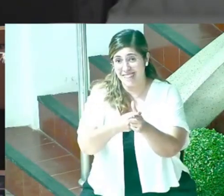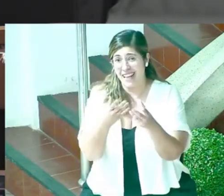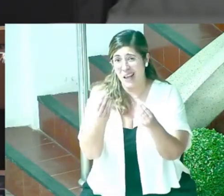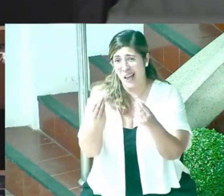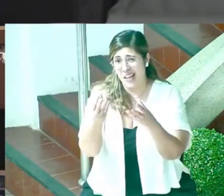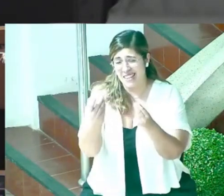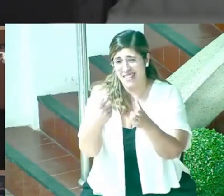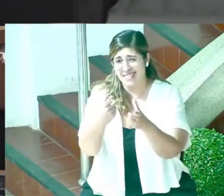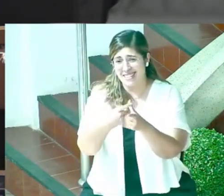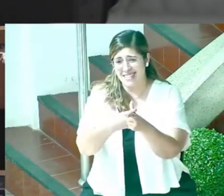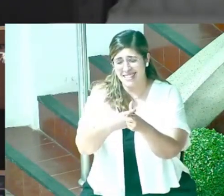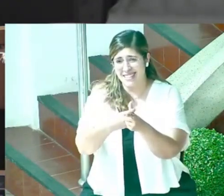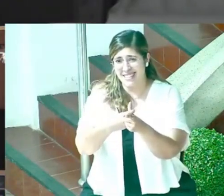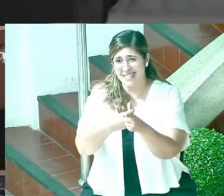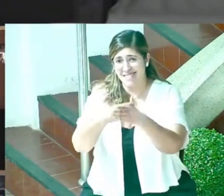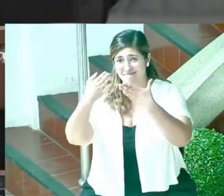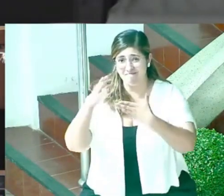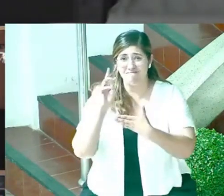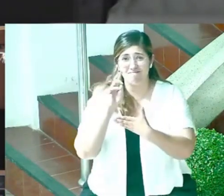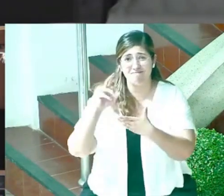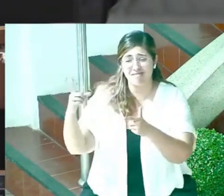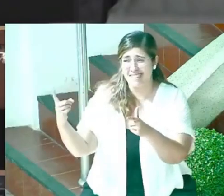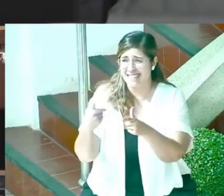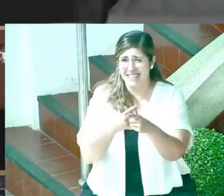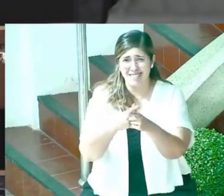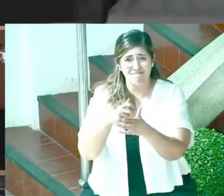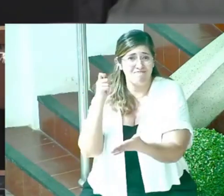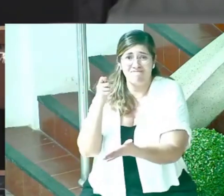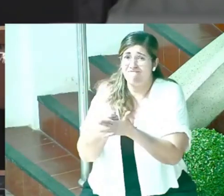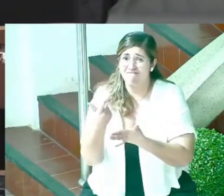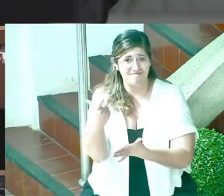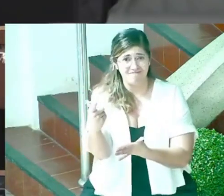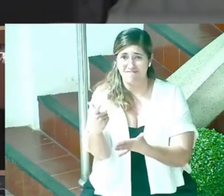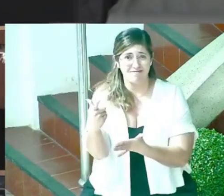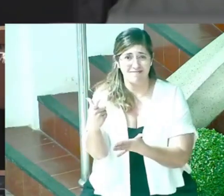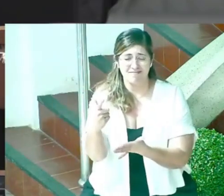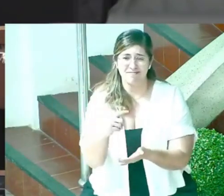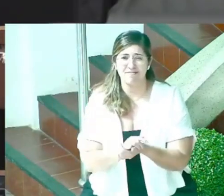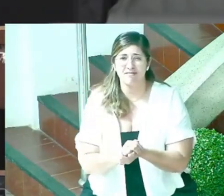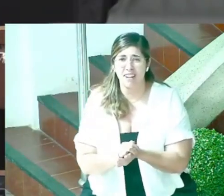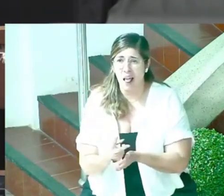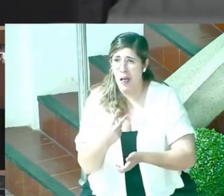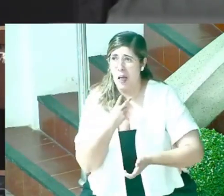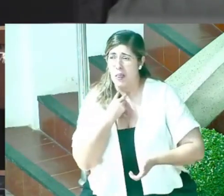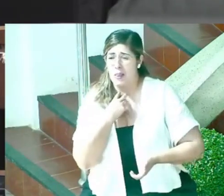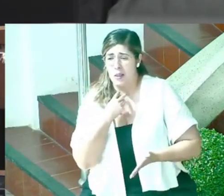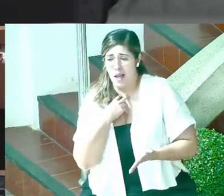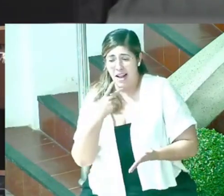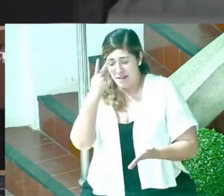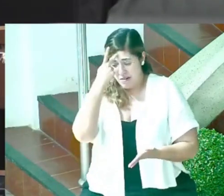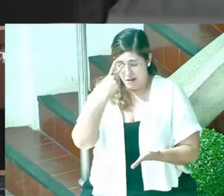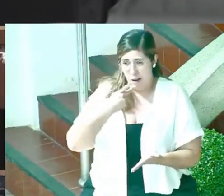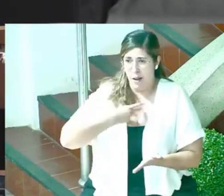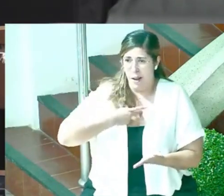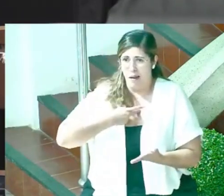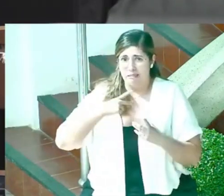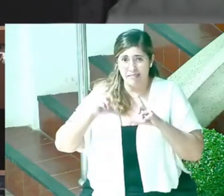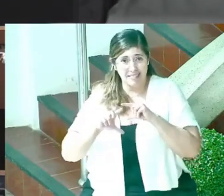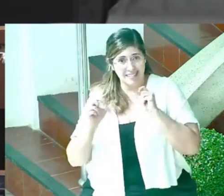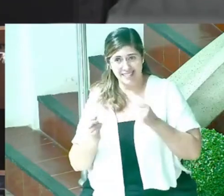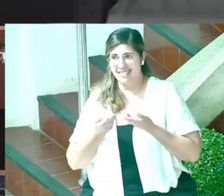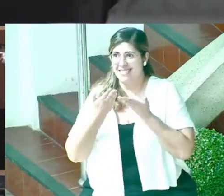nos perdoa. Ele nos perdoa. Fomos agraciados por Ele. Por isso podemos